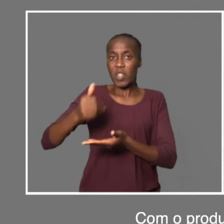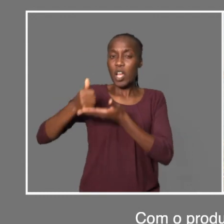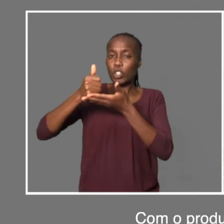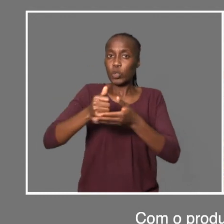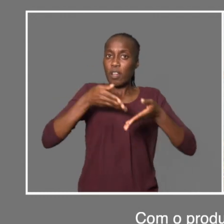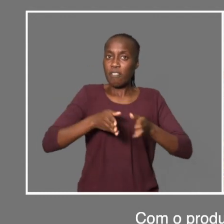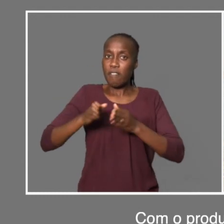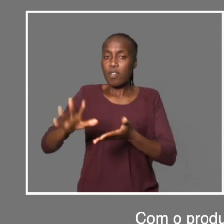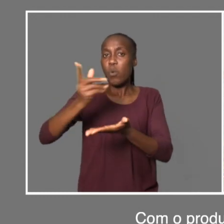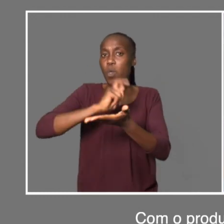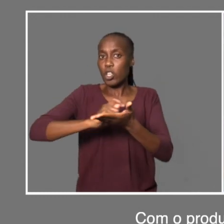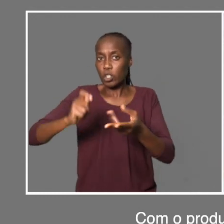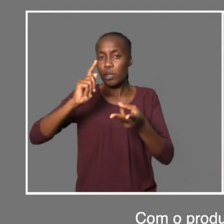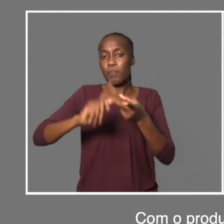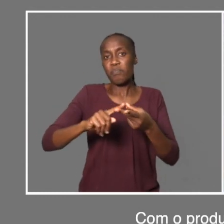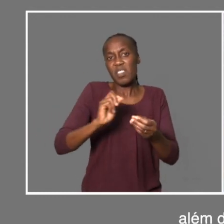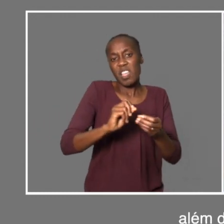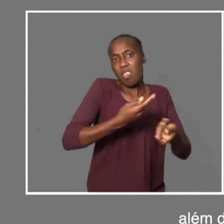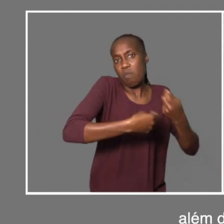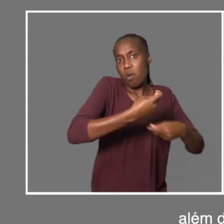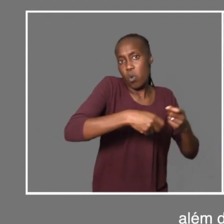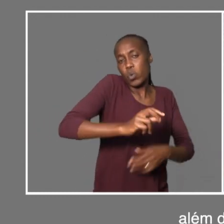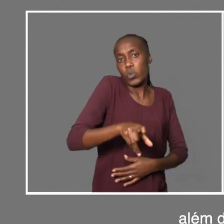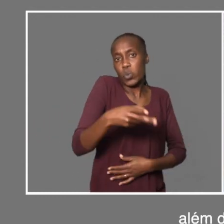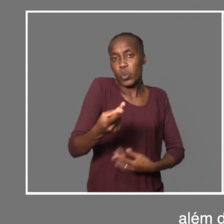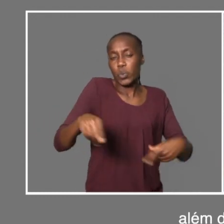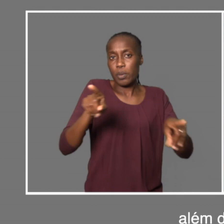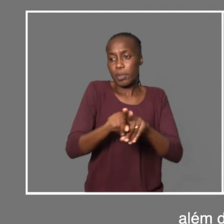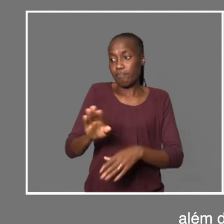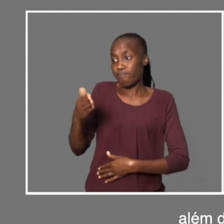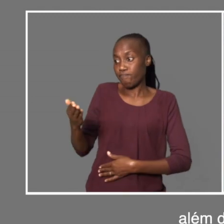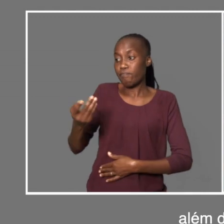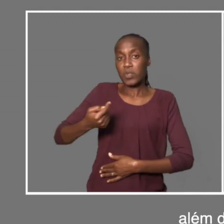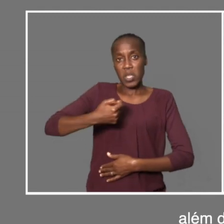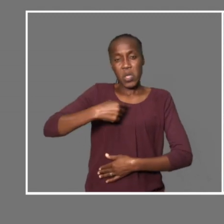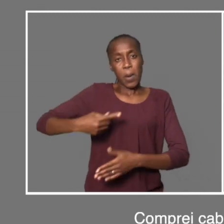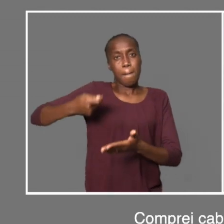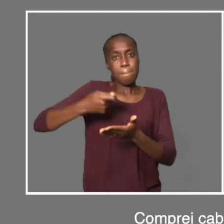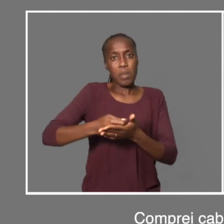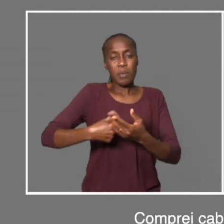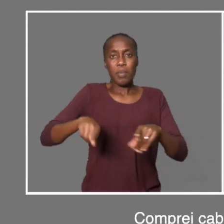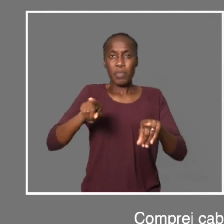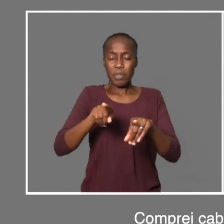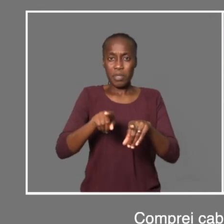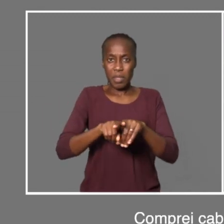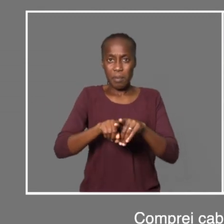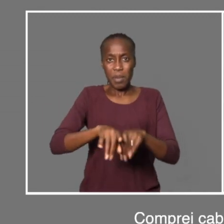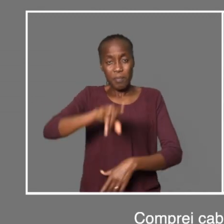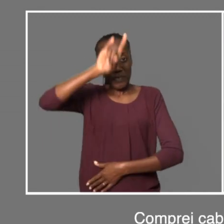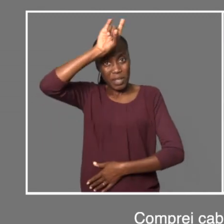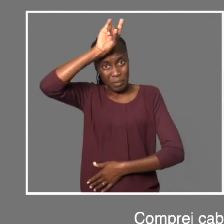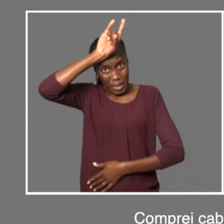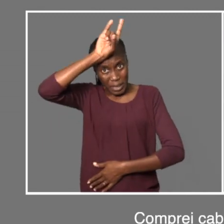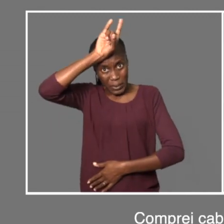sustenta a escola dos seus filhos além de investir noutros negócios comprei alguns